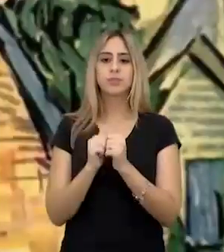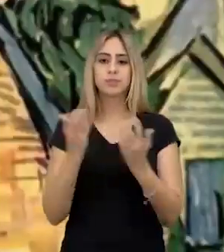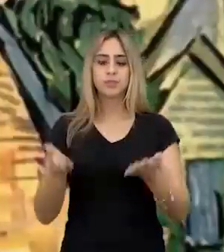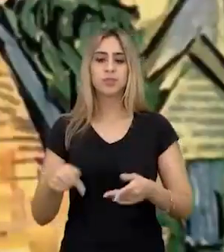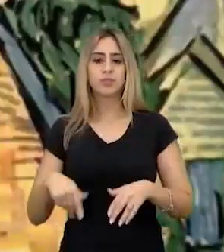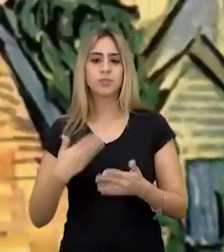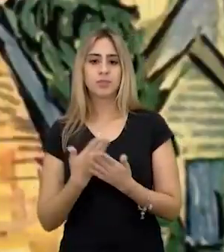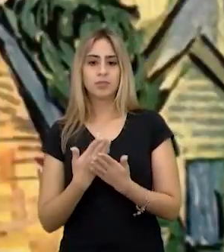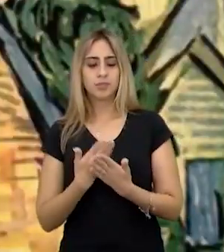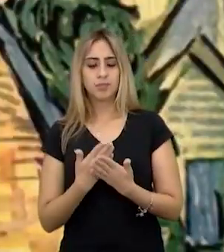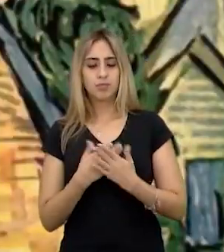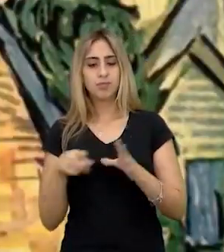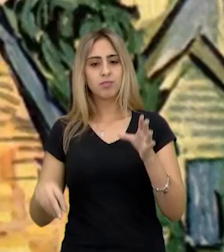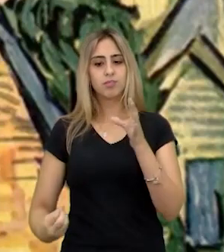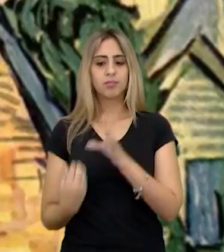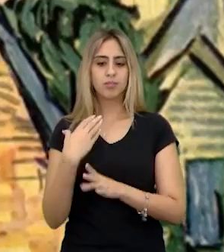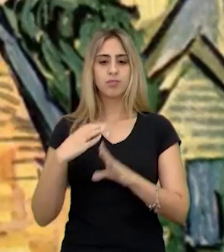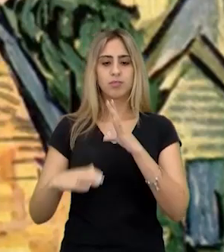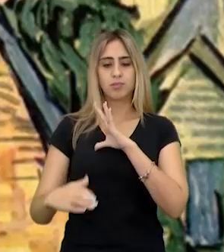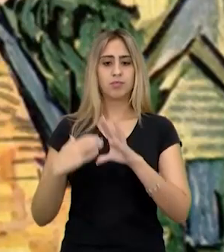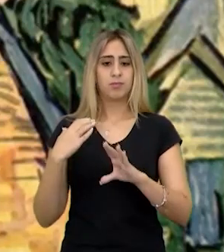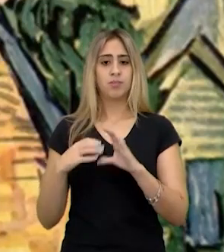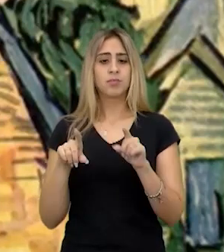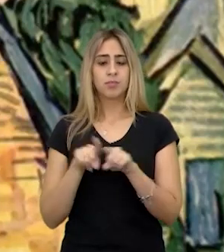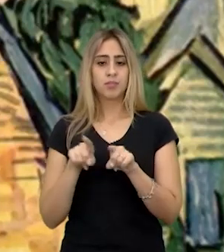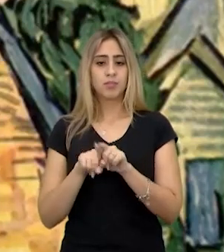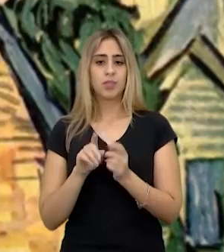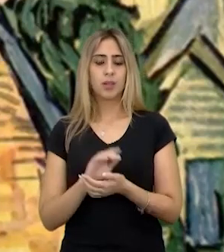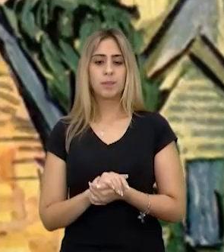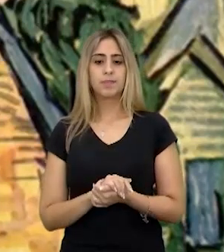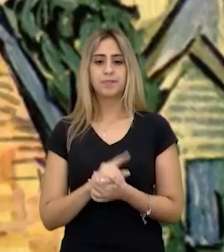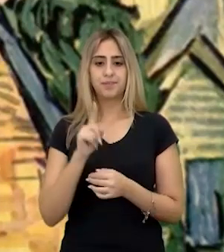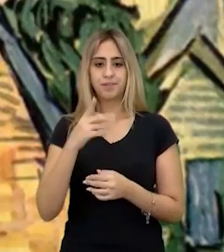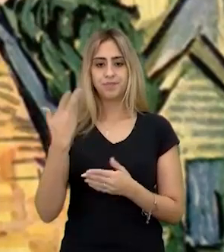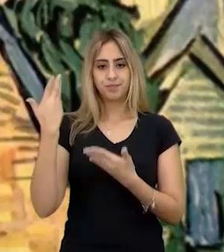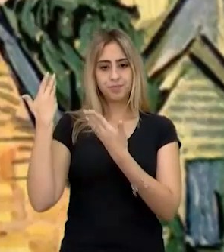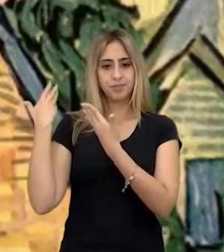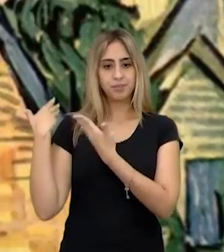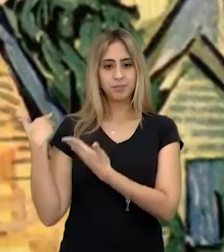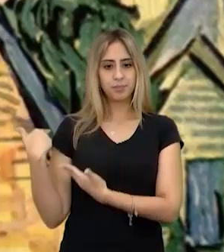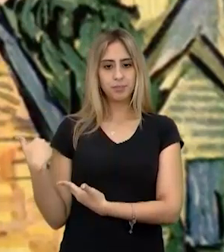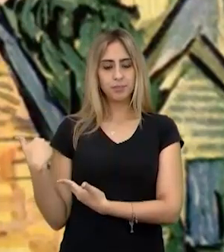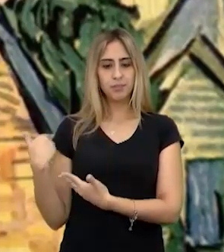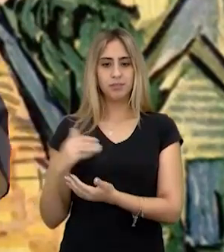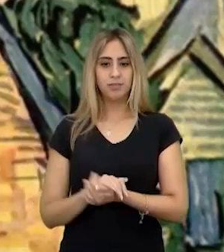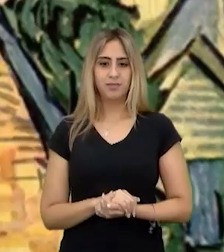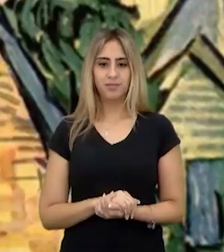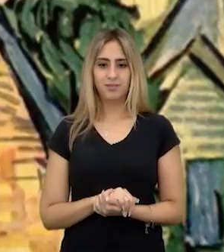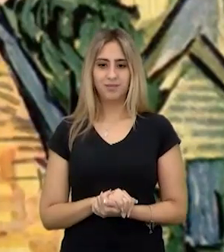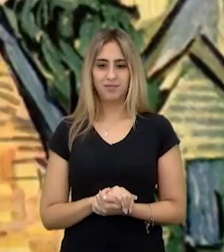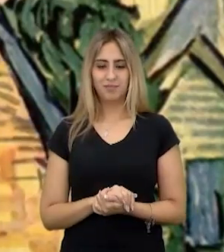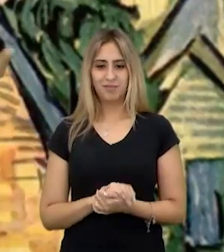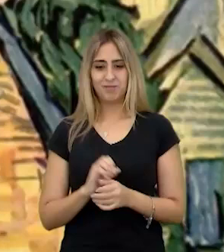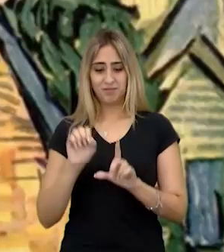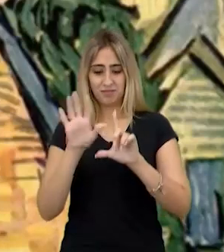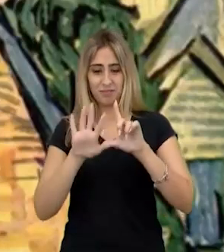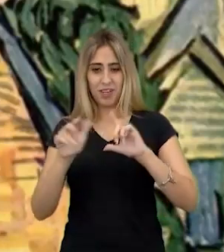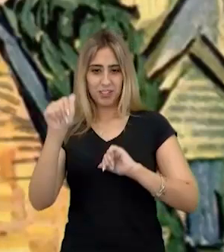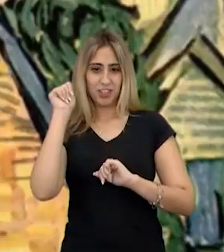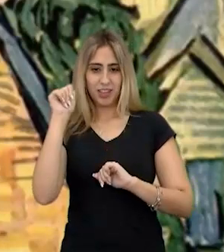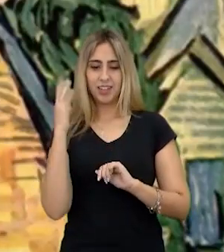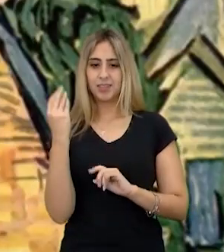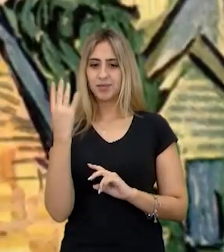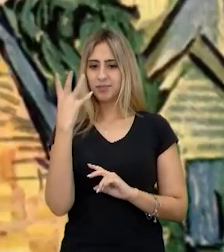nessa aula maravilhosa de criação e comunicação publicitária e com este fundo, nossa, com este fundo, olha... Vê que nós estamos aí